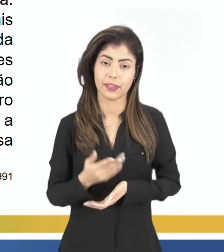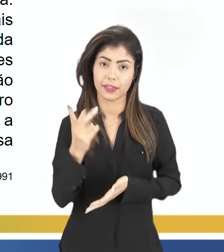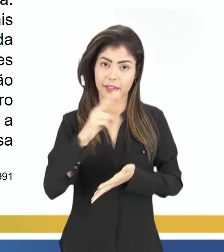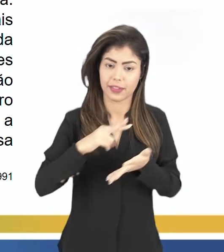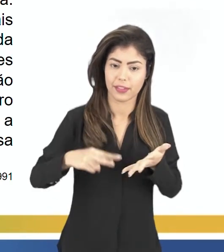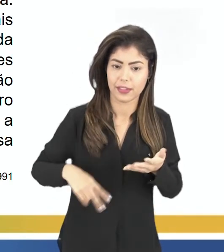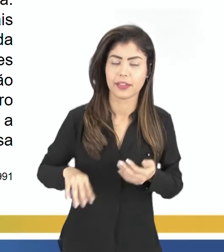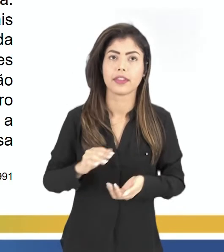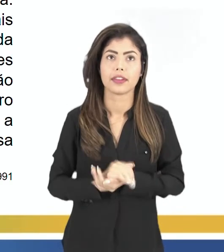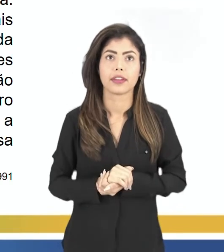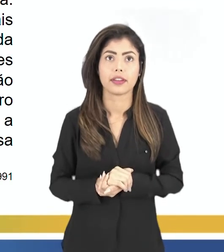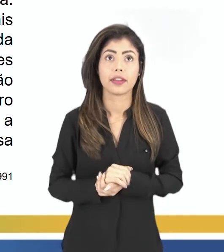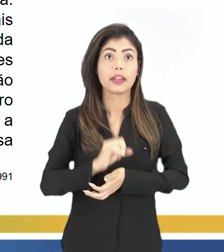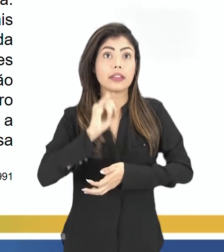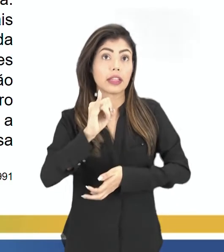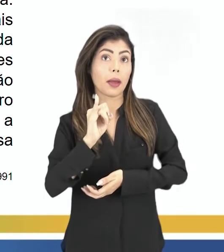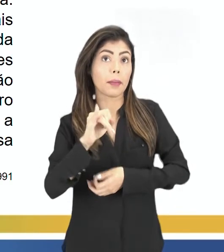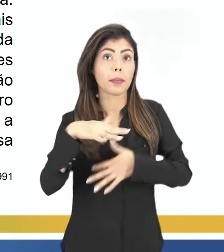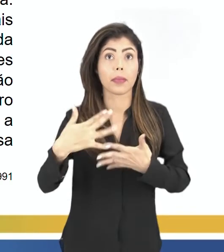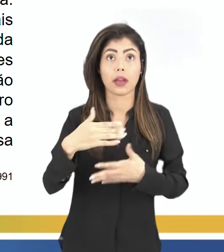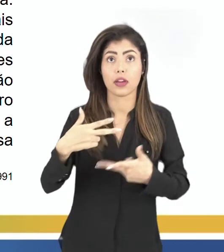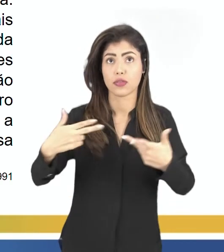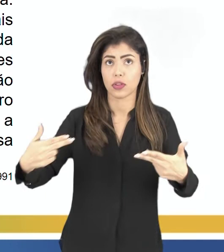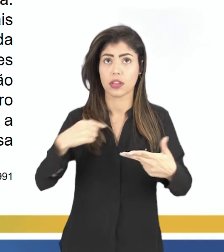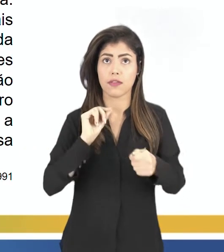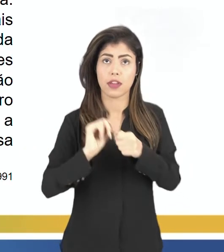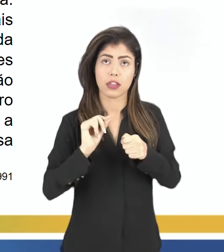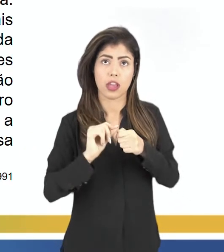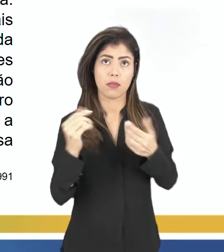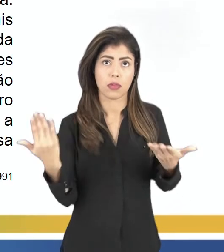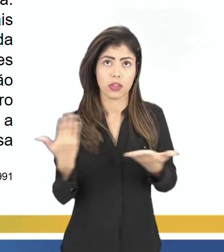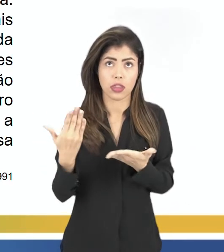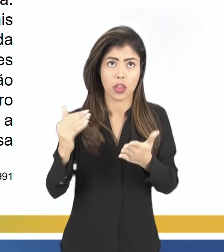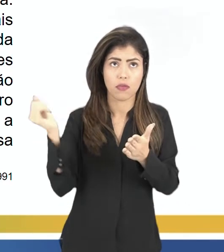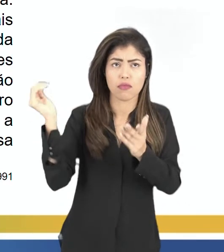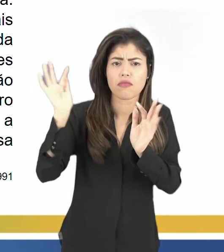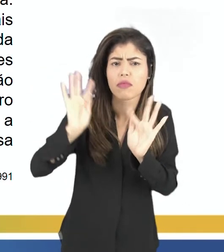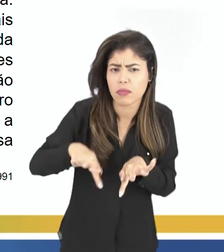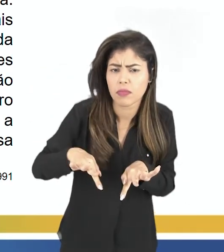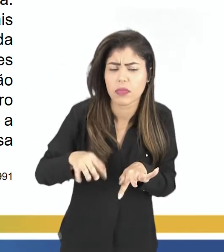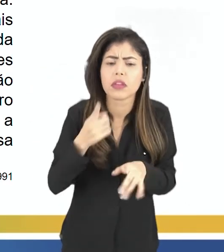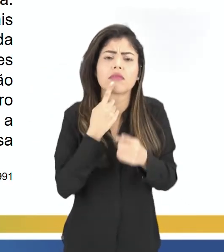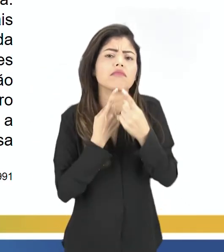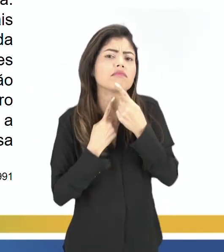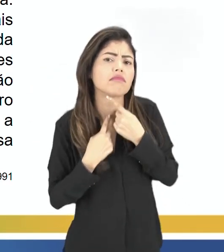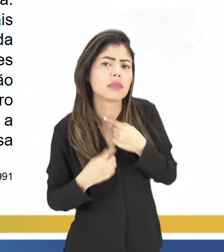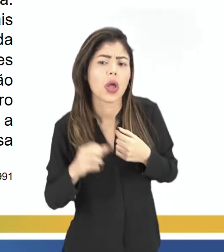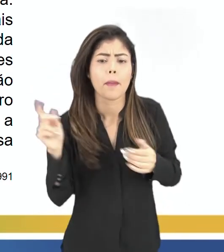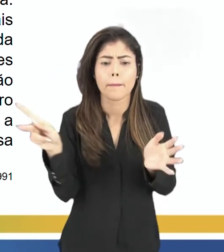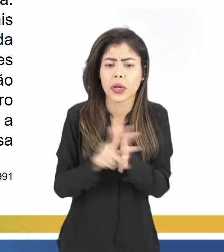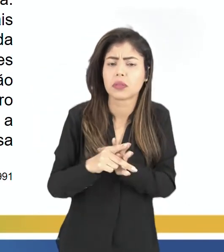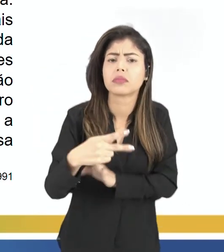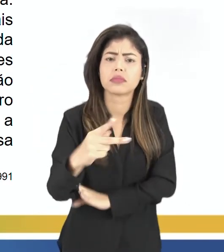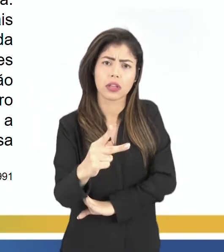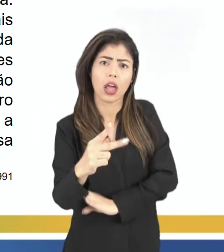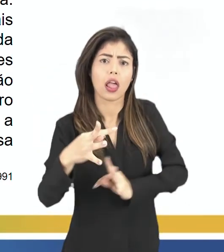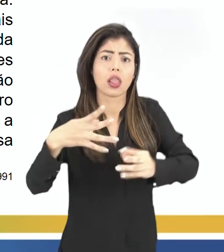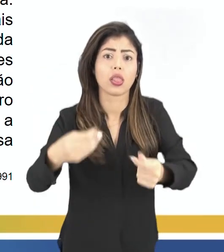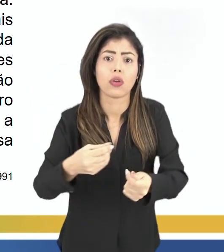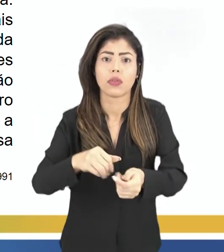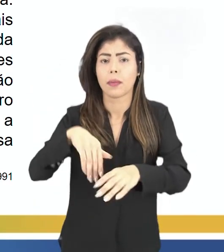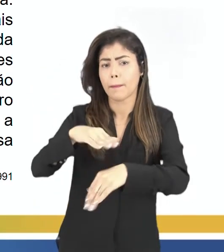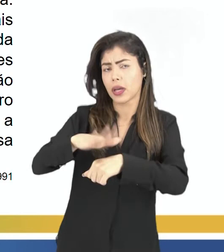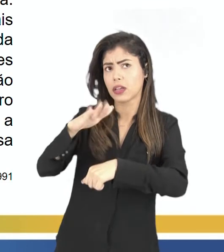ler o texto que é grande. Se, pois, para as coisas que fazemos existe um fim, que desejamos por ele mesmo e tudo mais